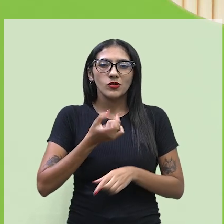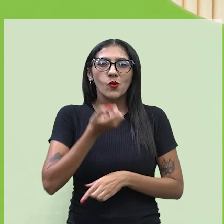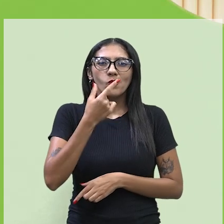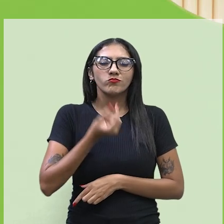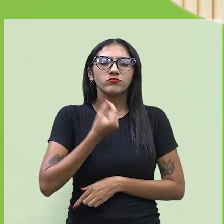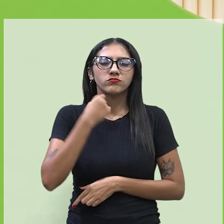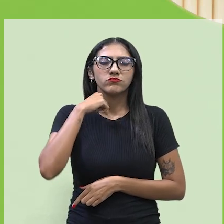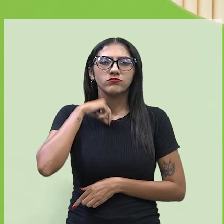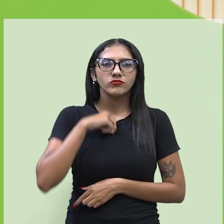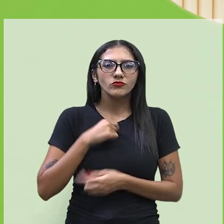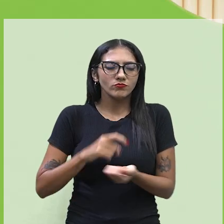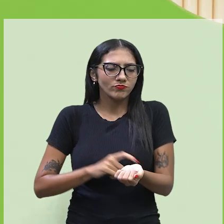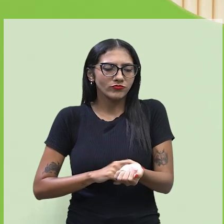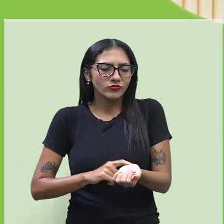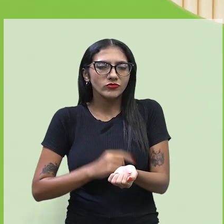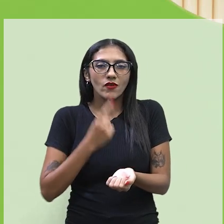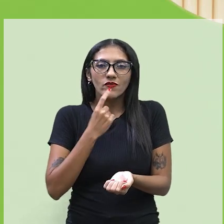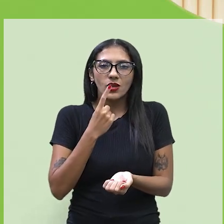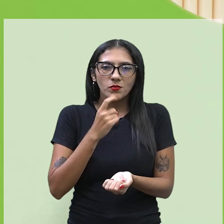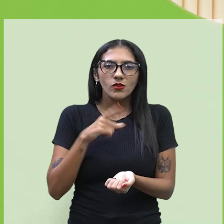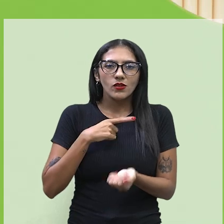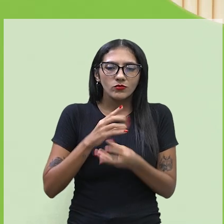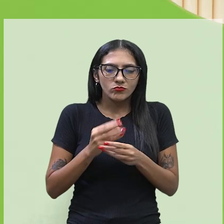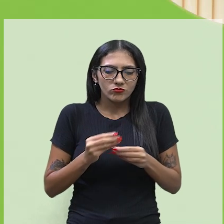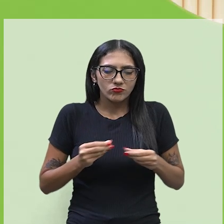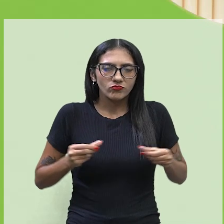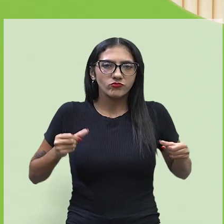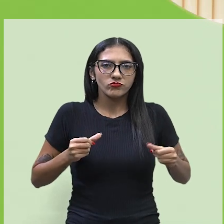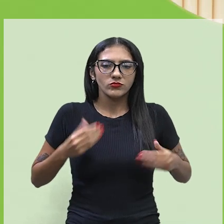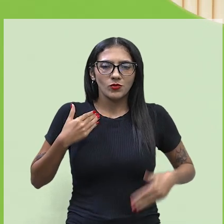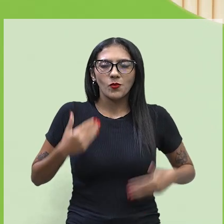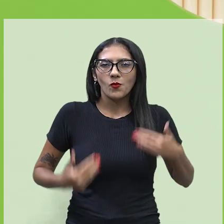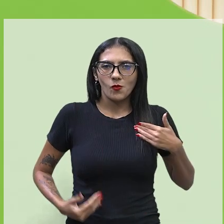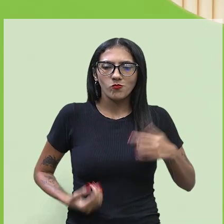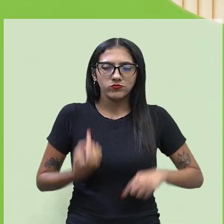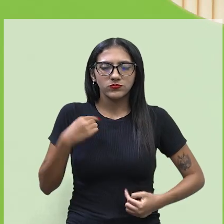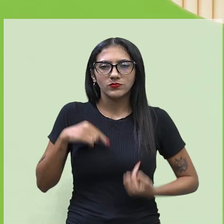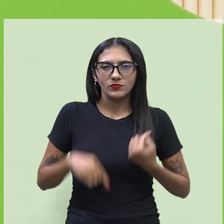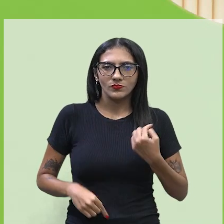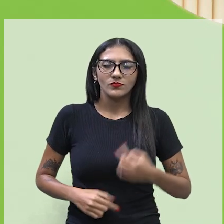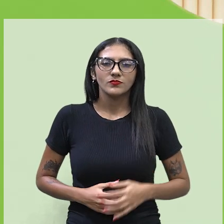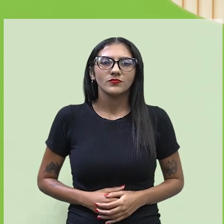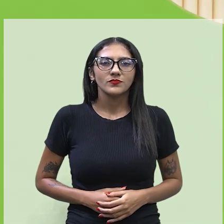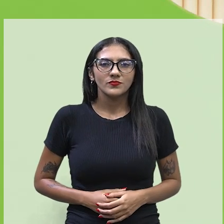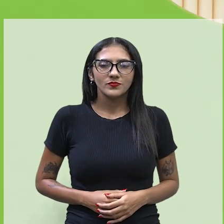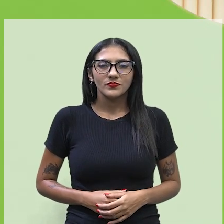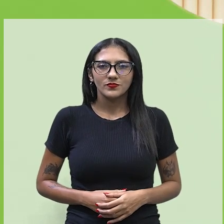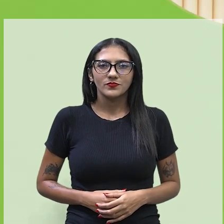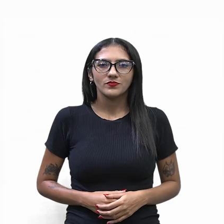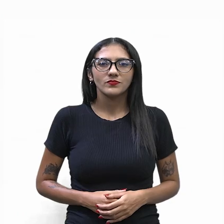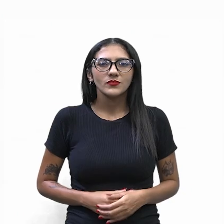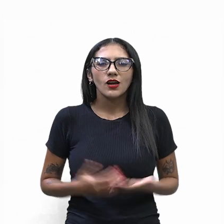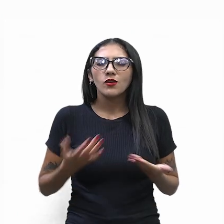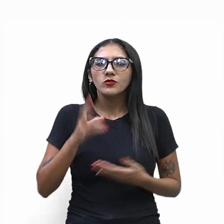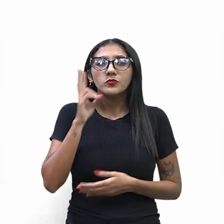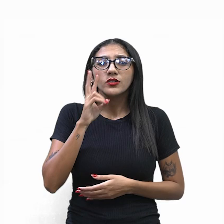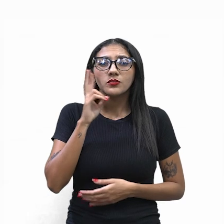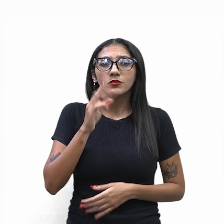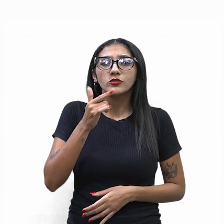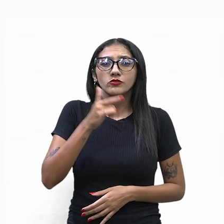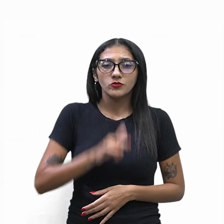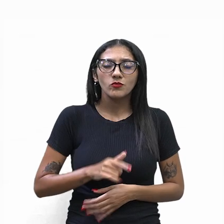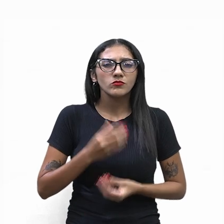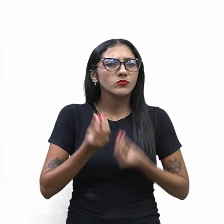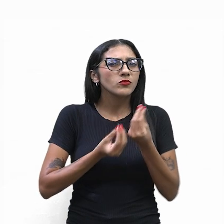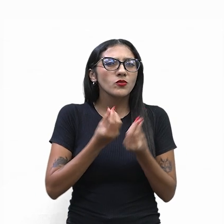com certeza aquele medicamento vai chegar a todos os órgãos, E para a gente relembrar um pouquinho de como é o nosso sangue, você observa